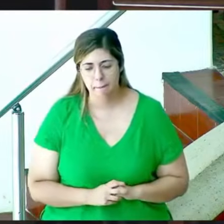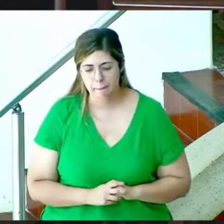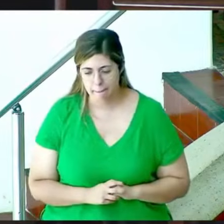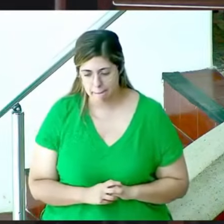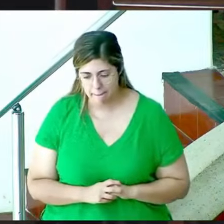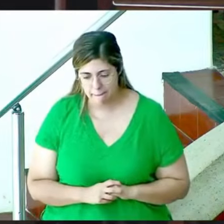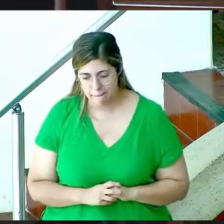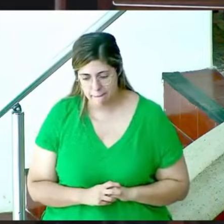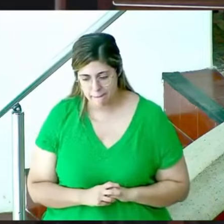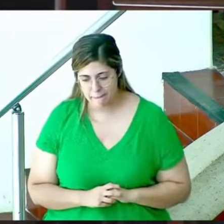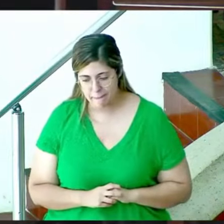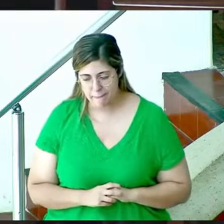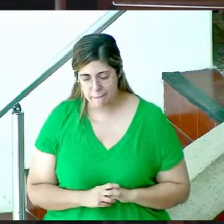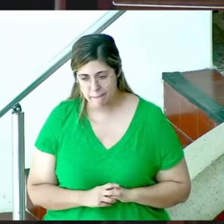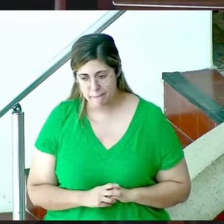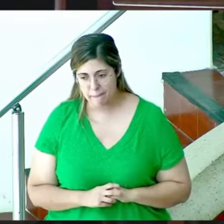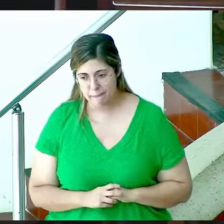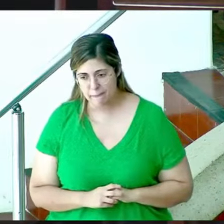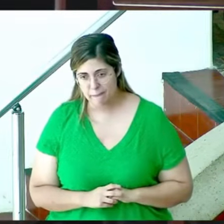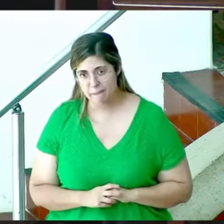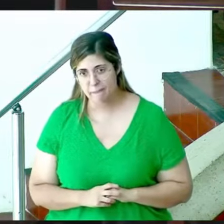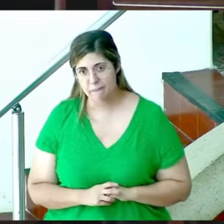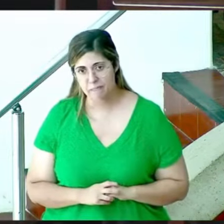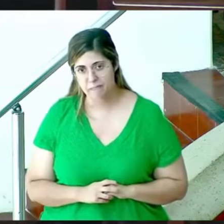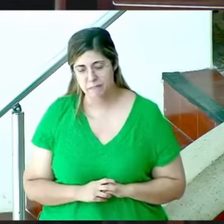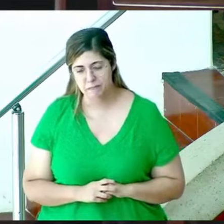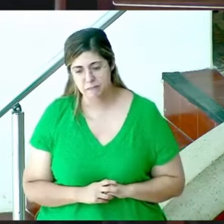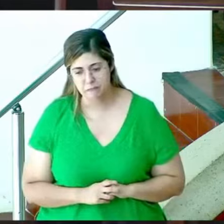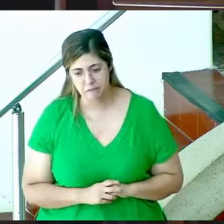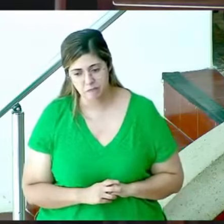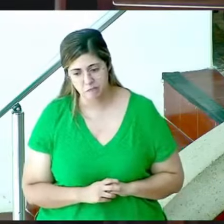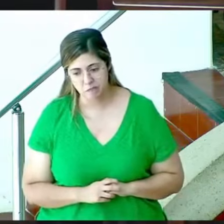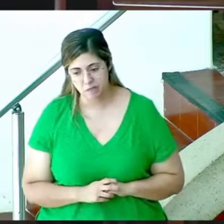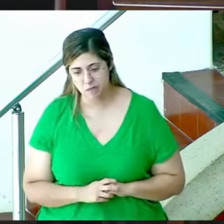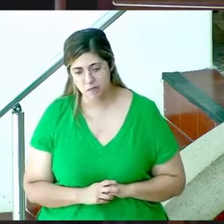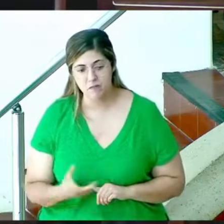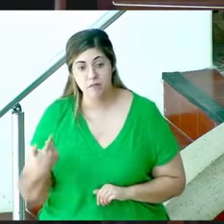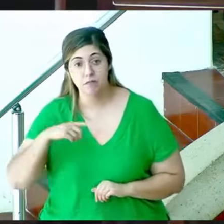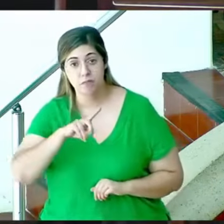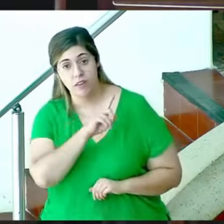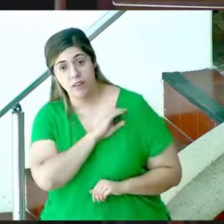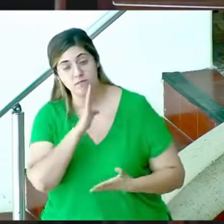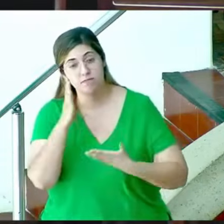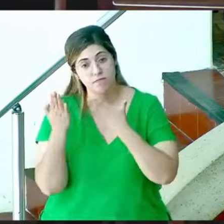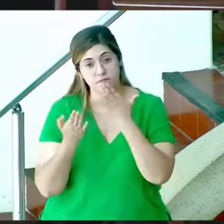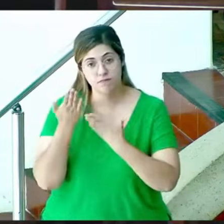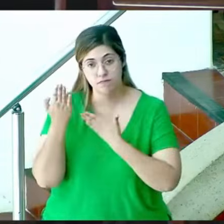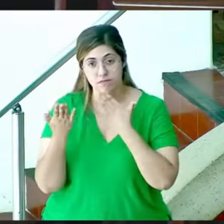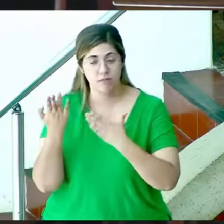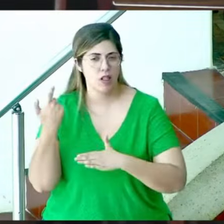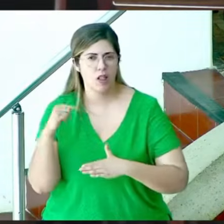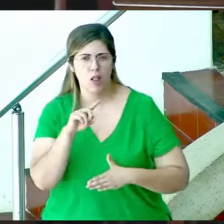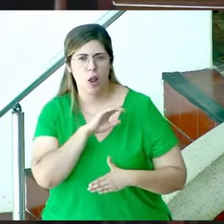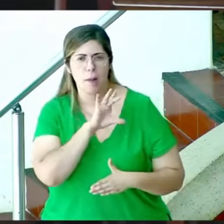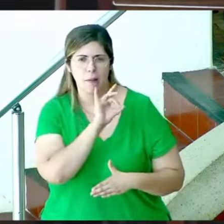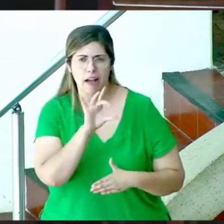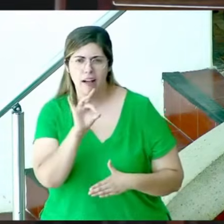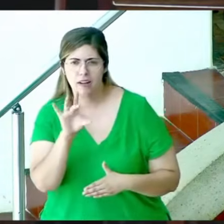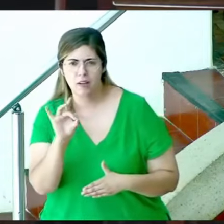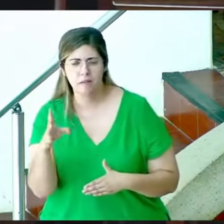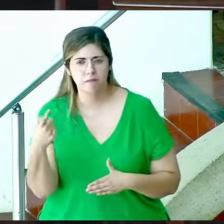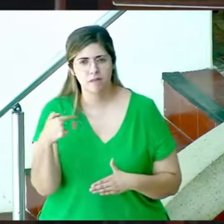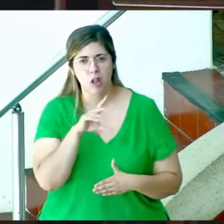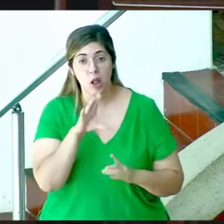palavra despenseiro que está lá? O que se requer dos mordomos, dos despenseiros, é que cada um deles